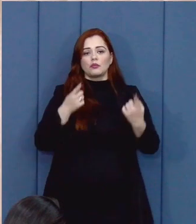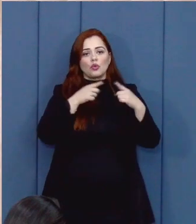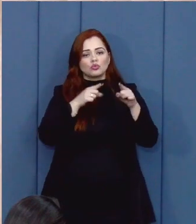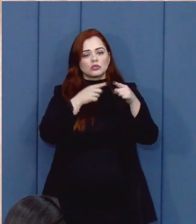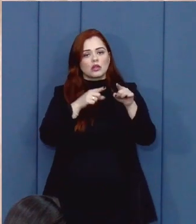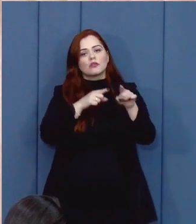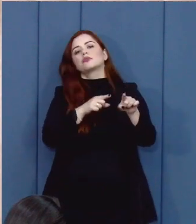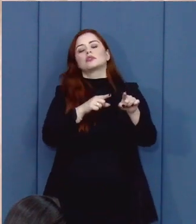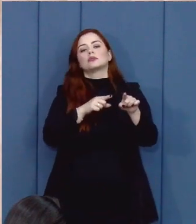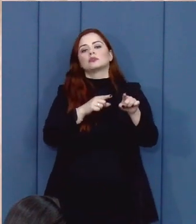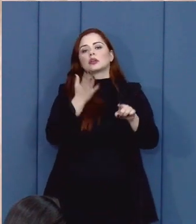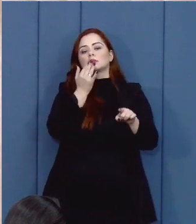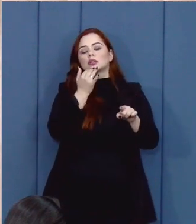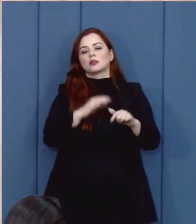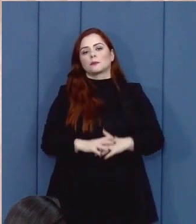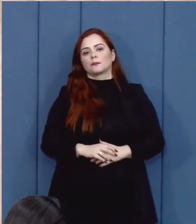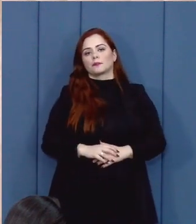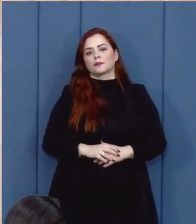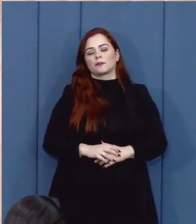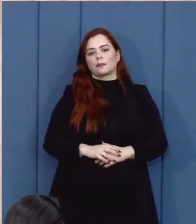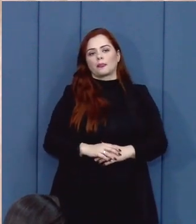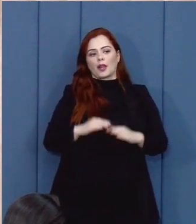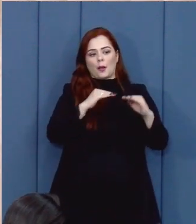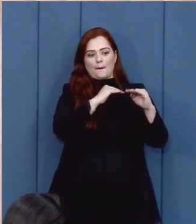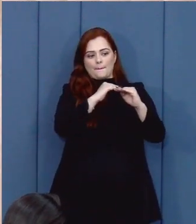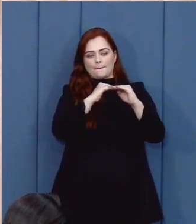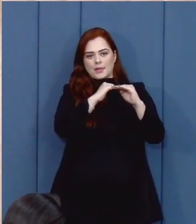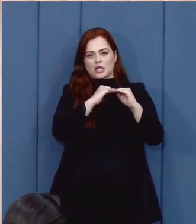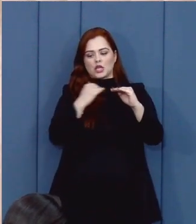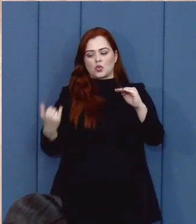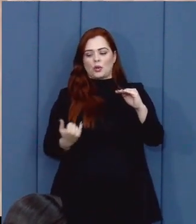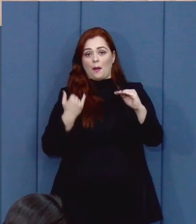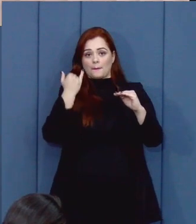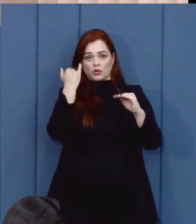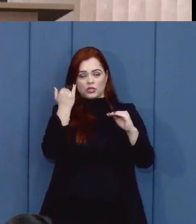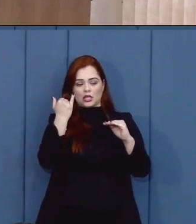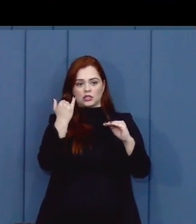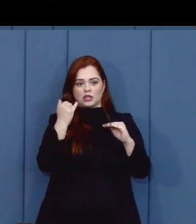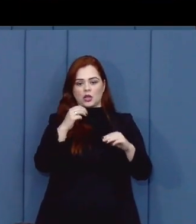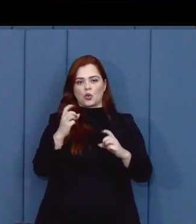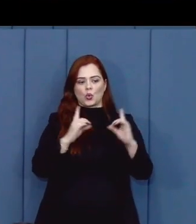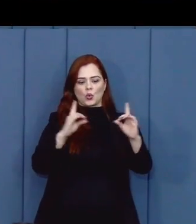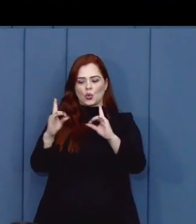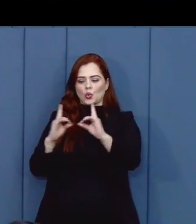Desafios do Códex Alimentares: manter sua relevância no cenário do multilateralismo.